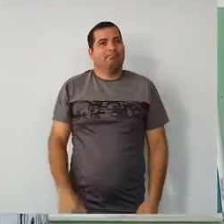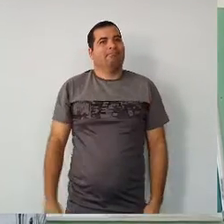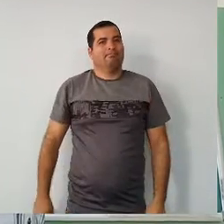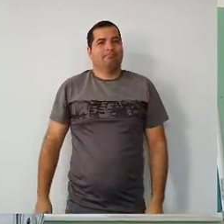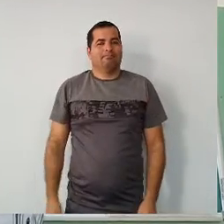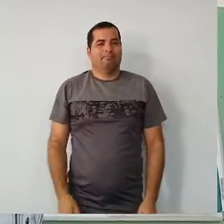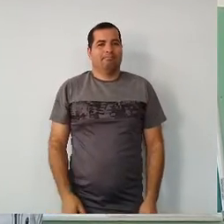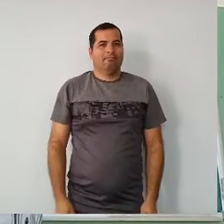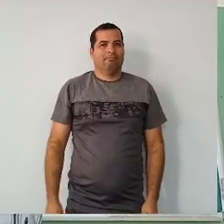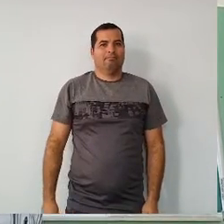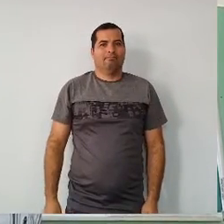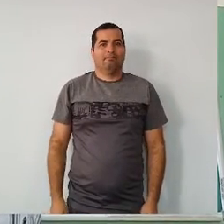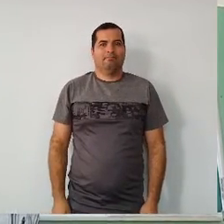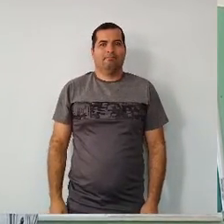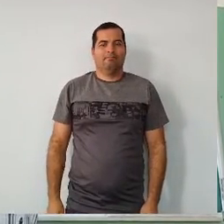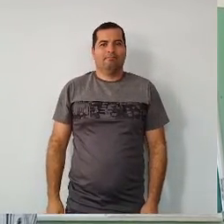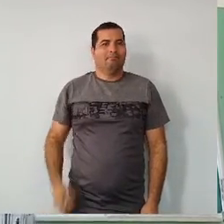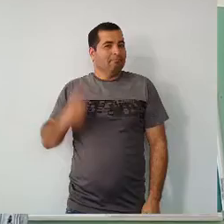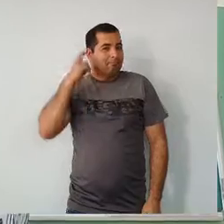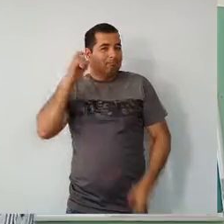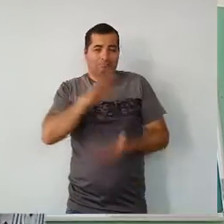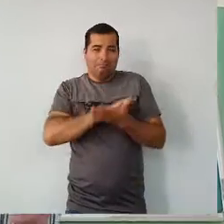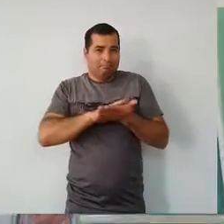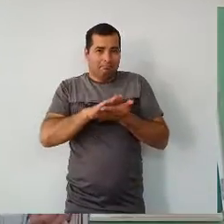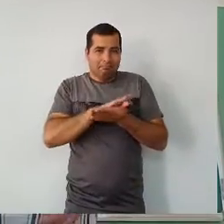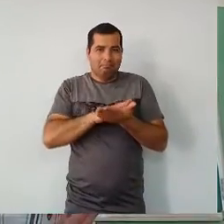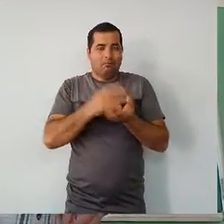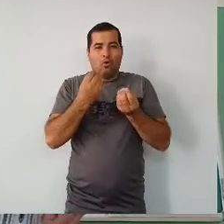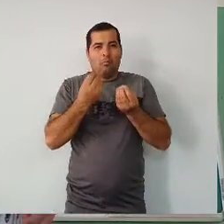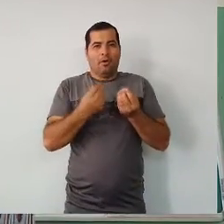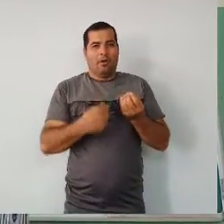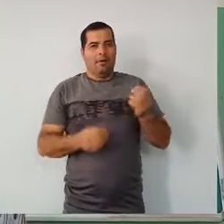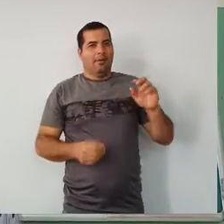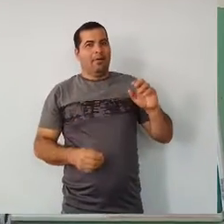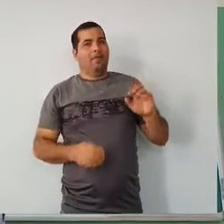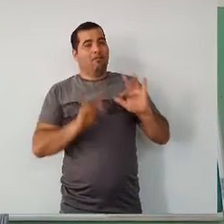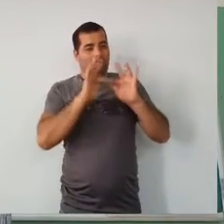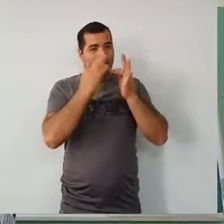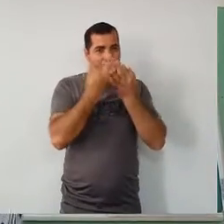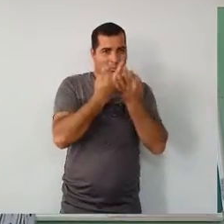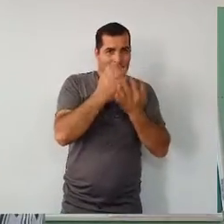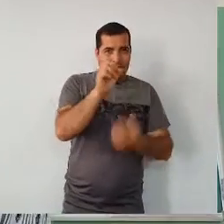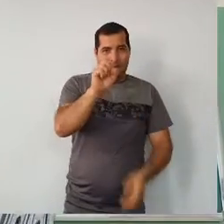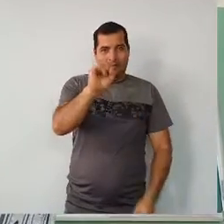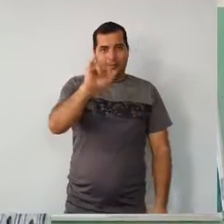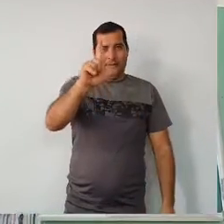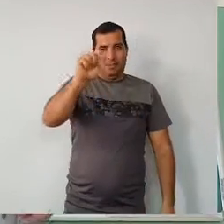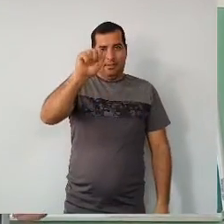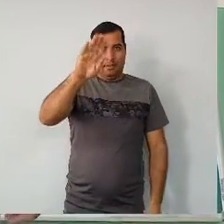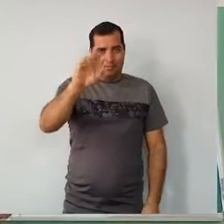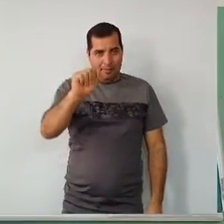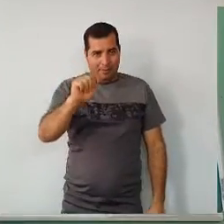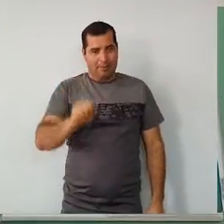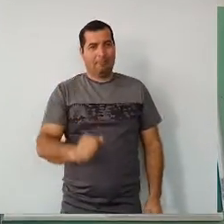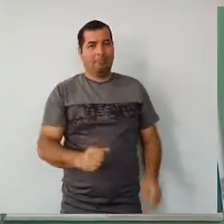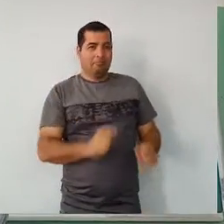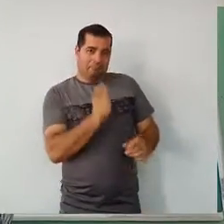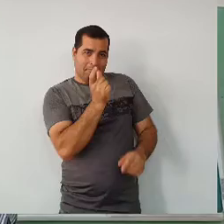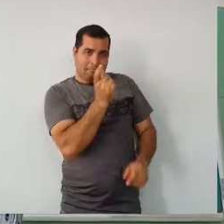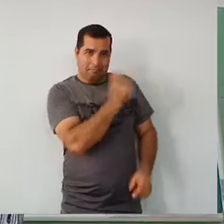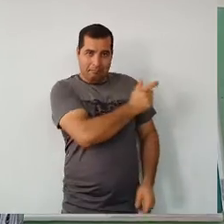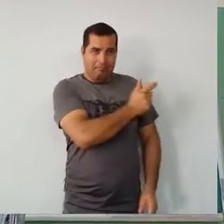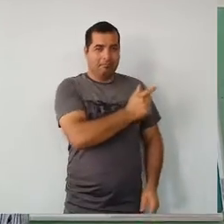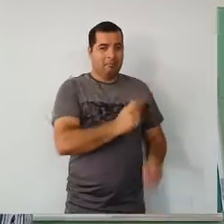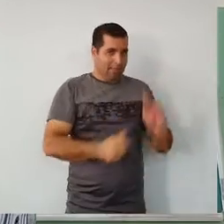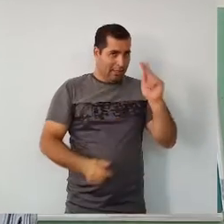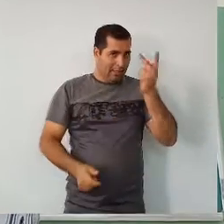Não tem som. Então, quando eu escrevo a família silábica desta